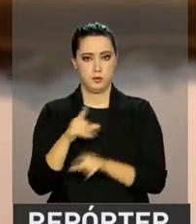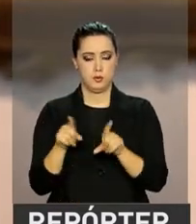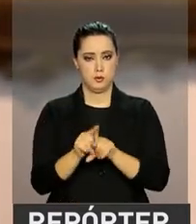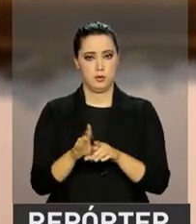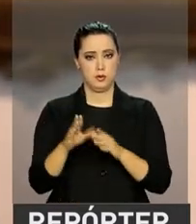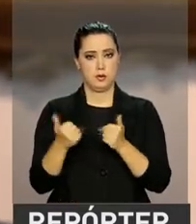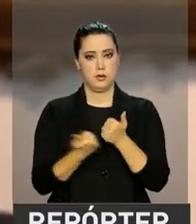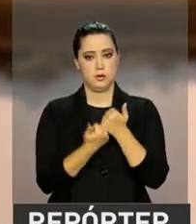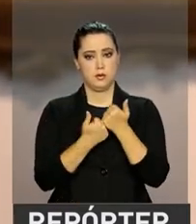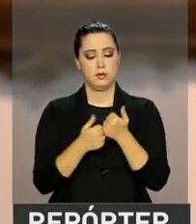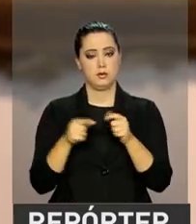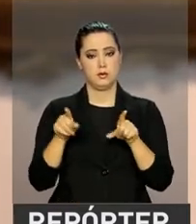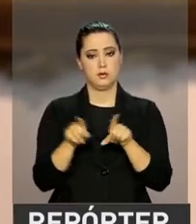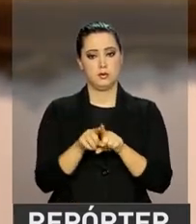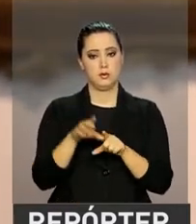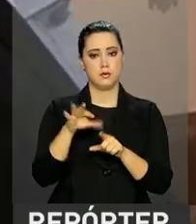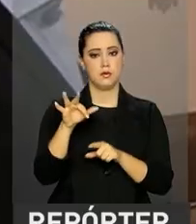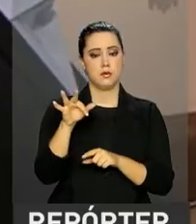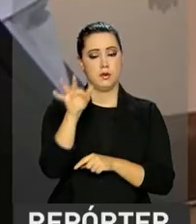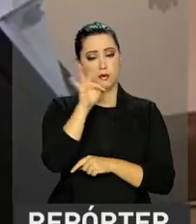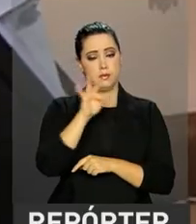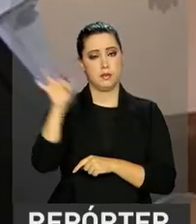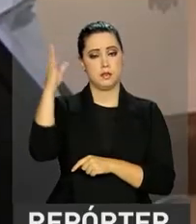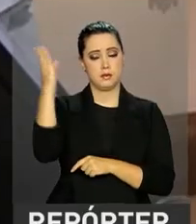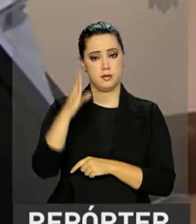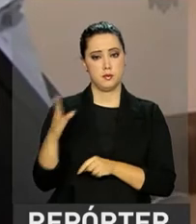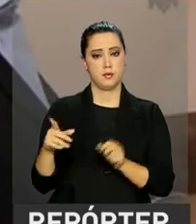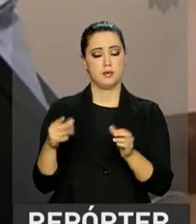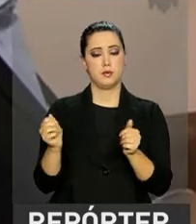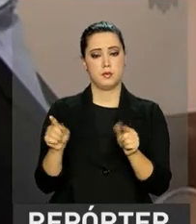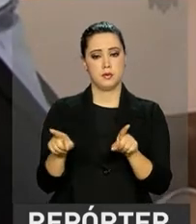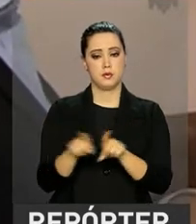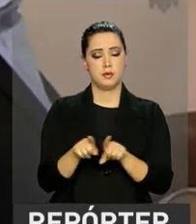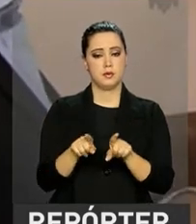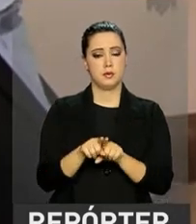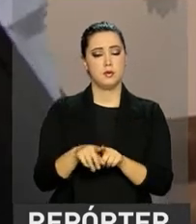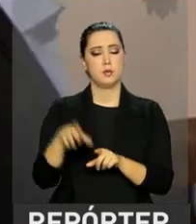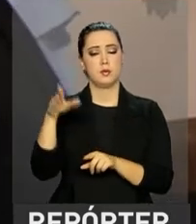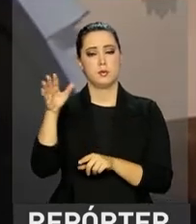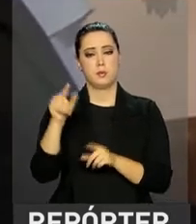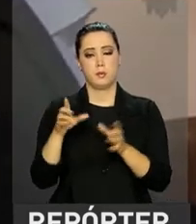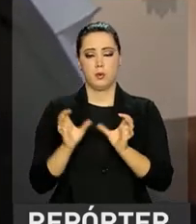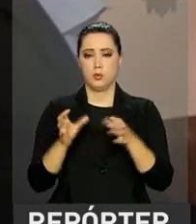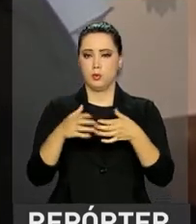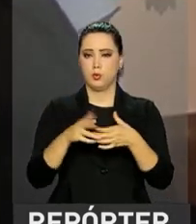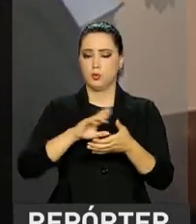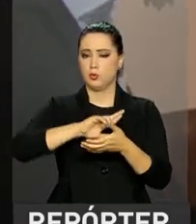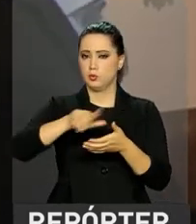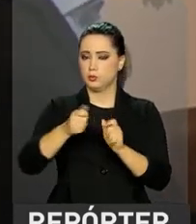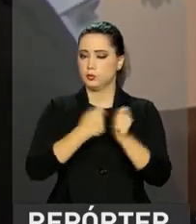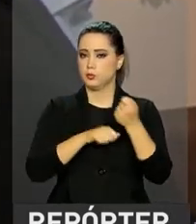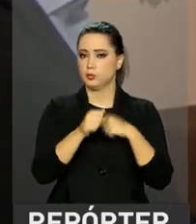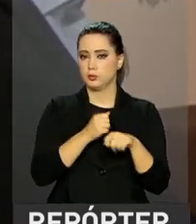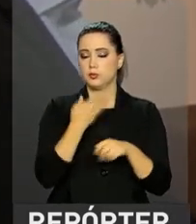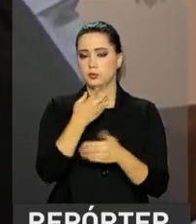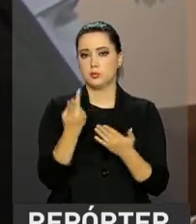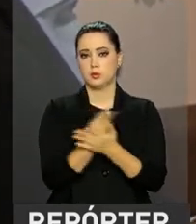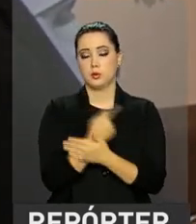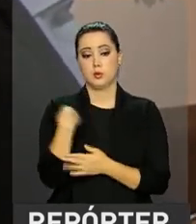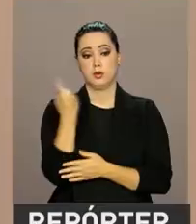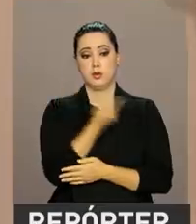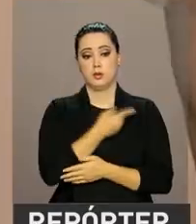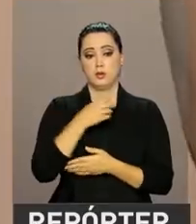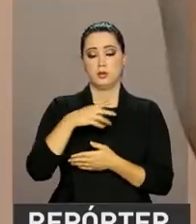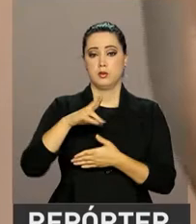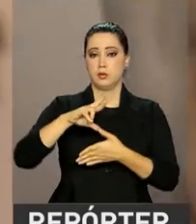presidente da câmara de comércio frança brasil e do conselho empresarial brasil-china a realização da edição latino americana do fórum em nosso